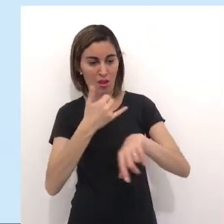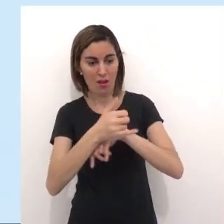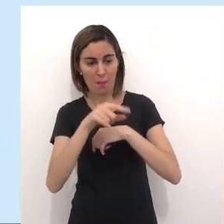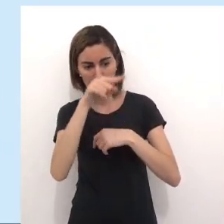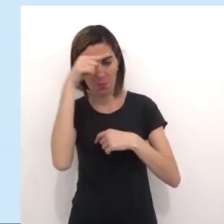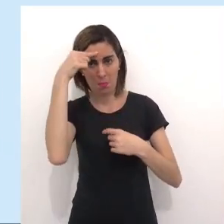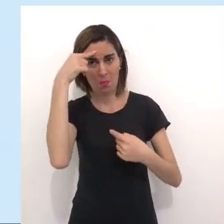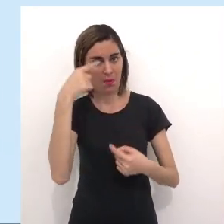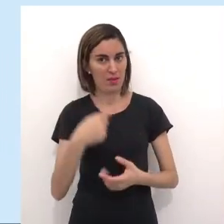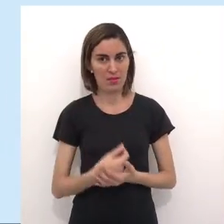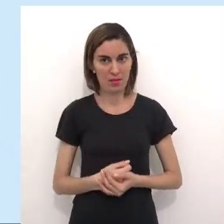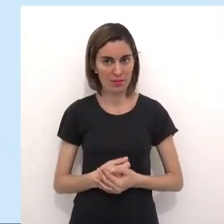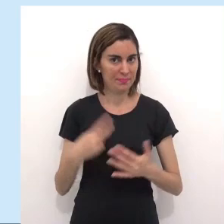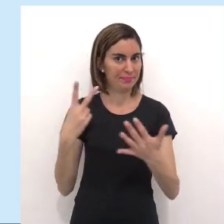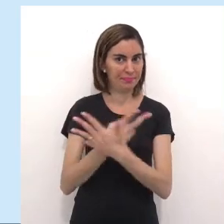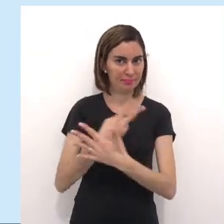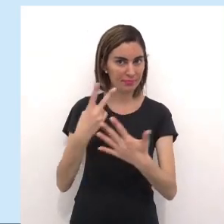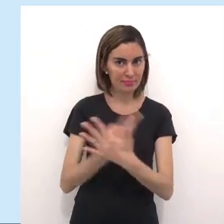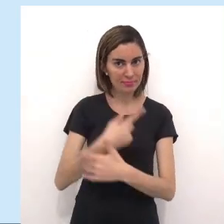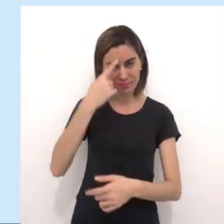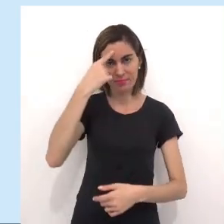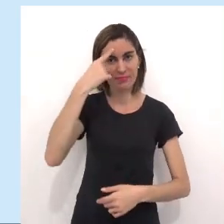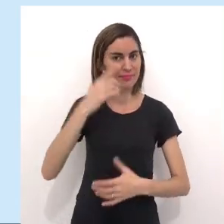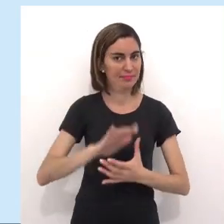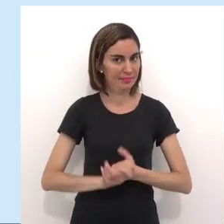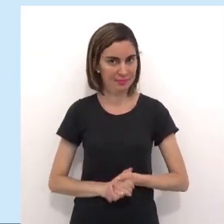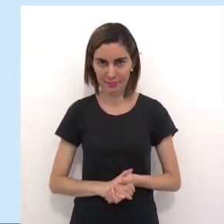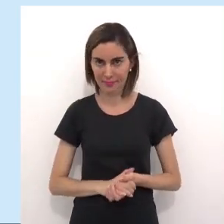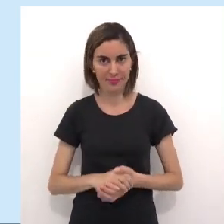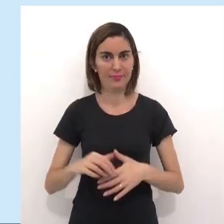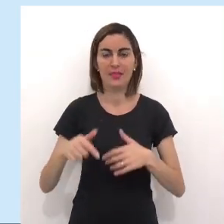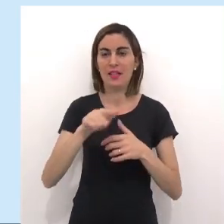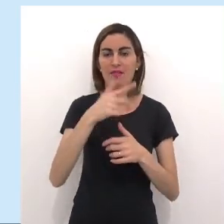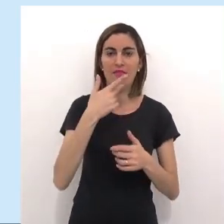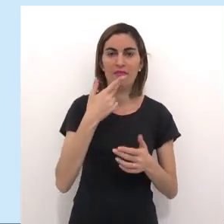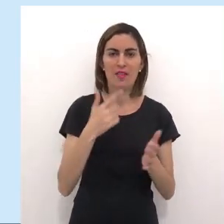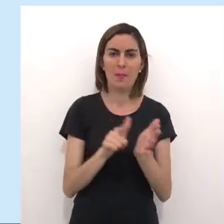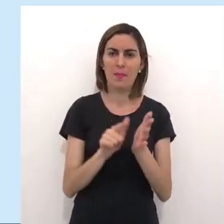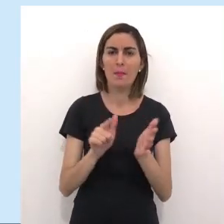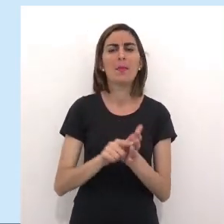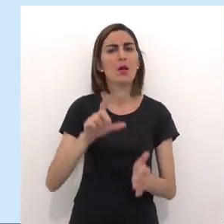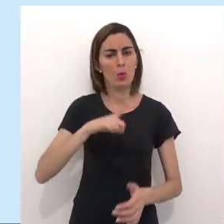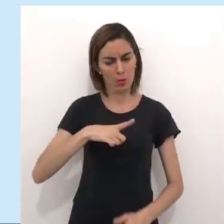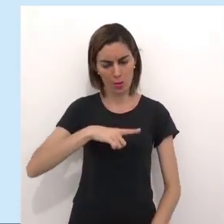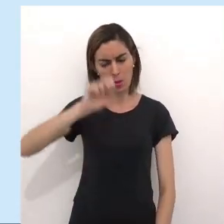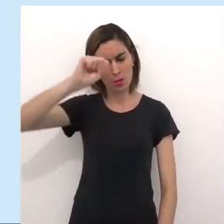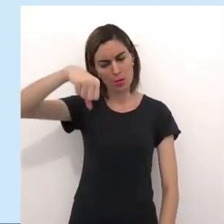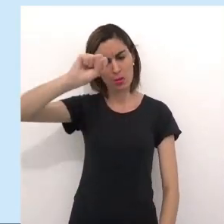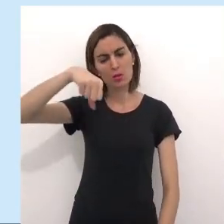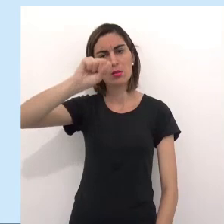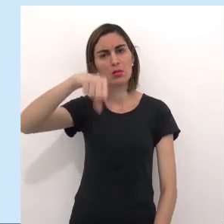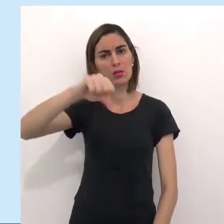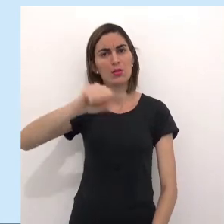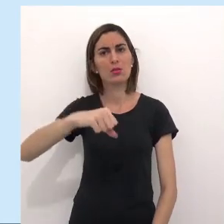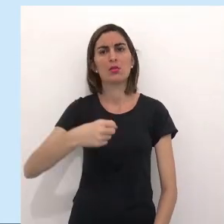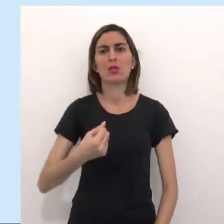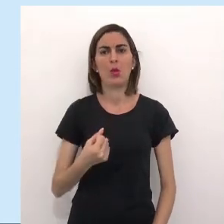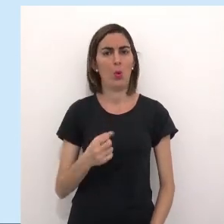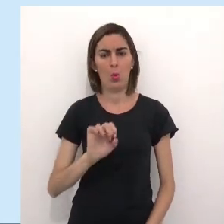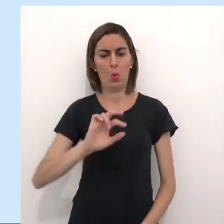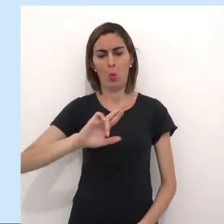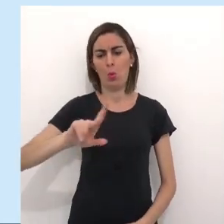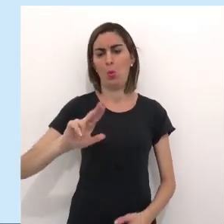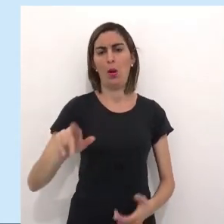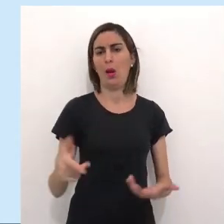engano. Então esse papel que ele se referia aos nativos índios, tinha sim. Não era um